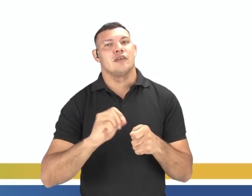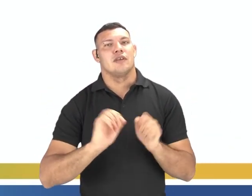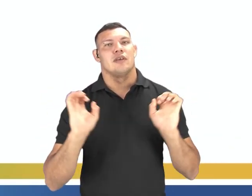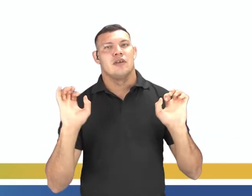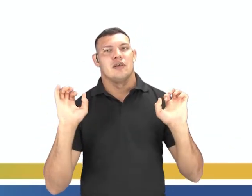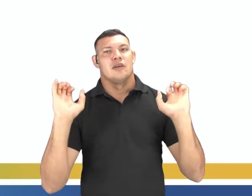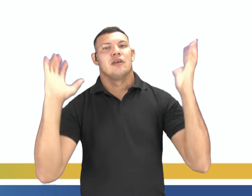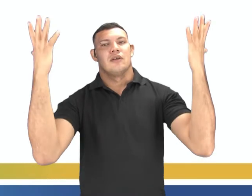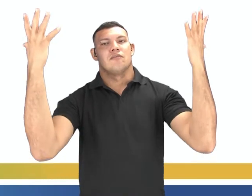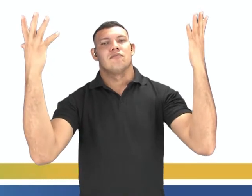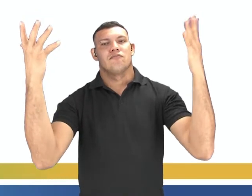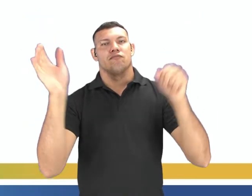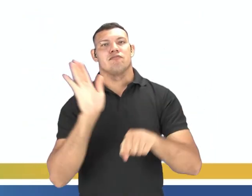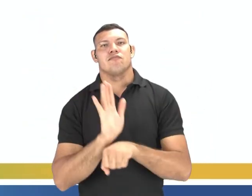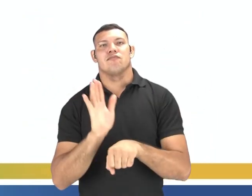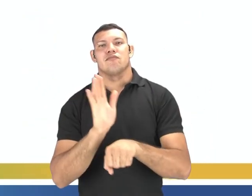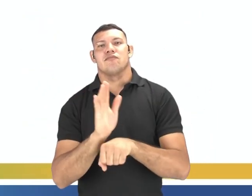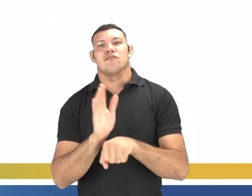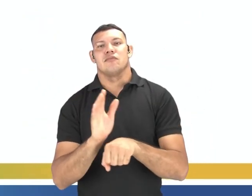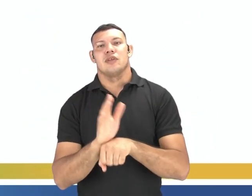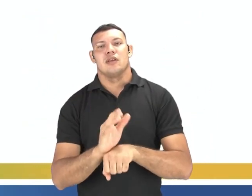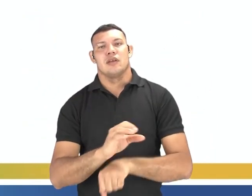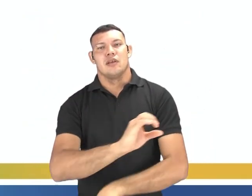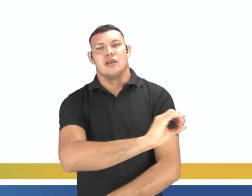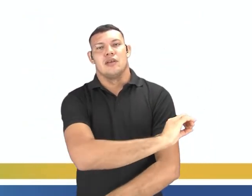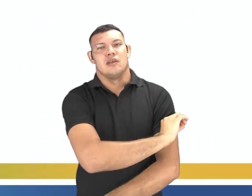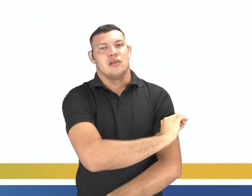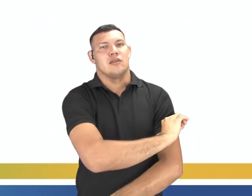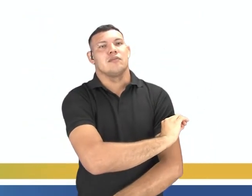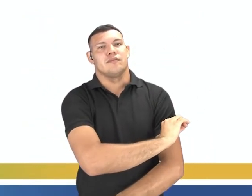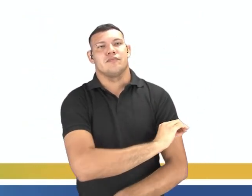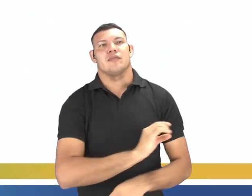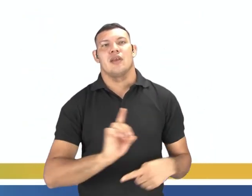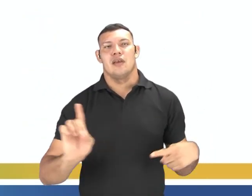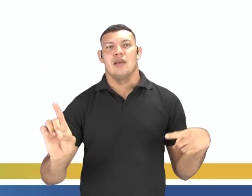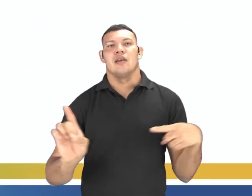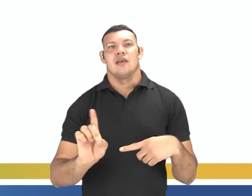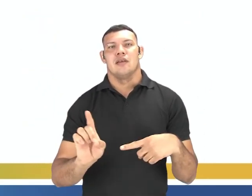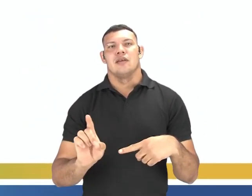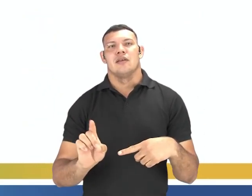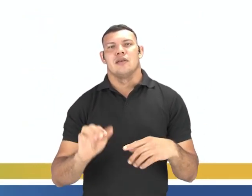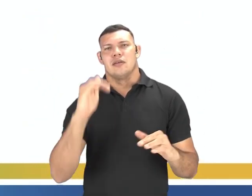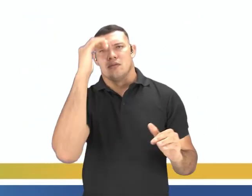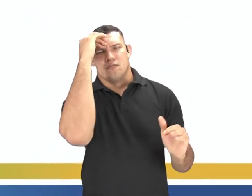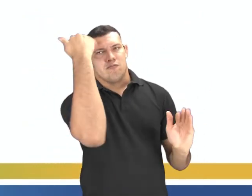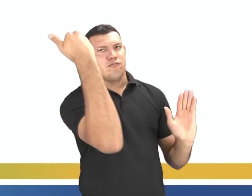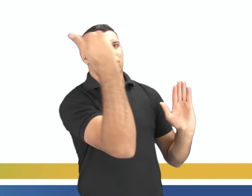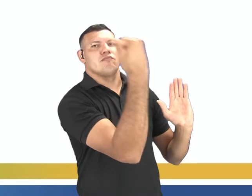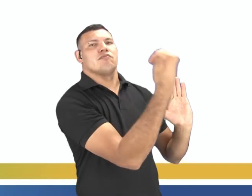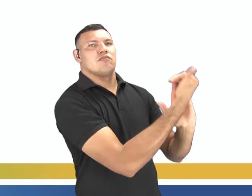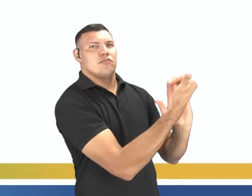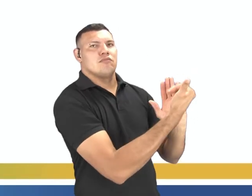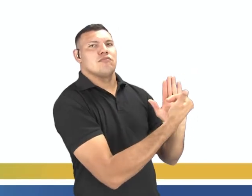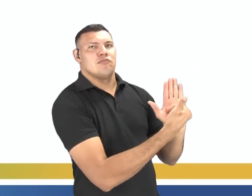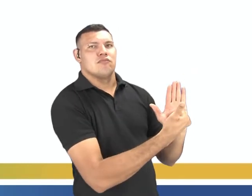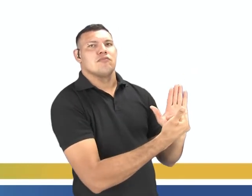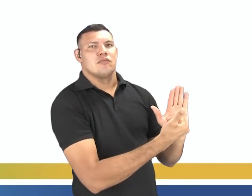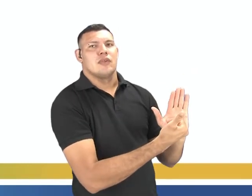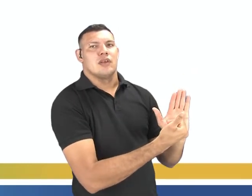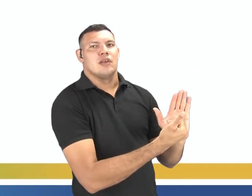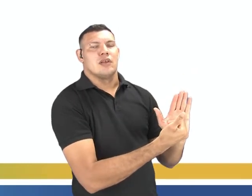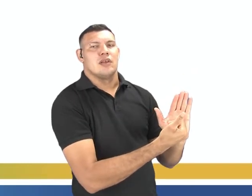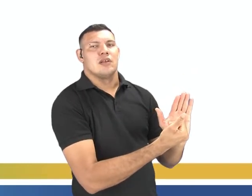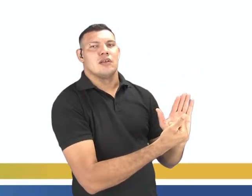creche. Devemos ser fiéis aos cumprimentos do dever. Devemos.